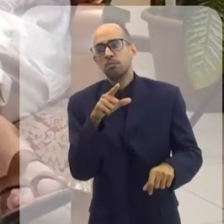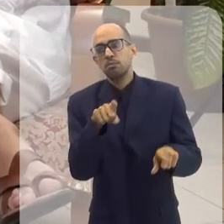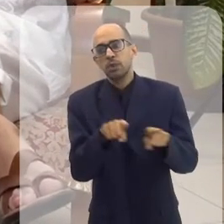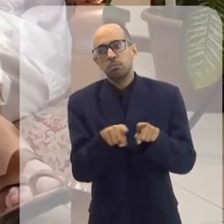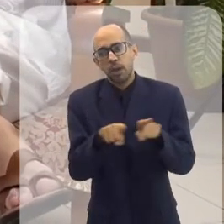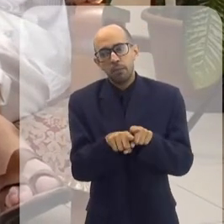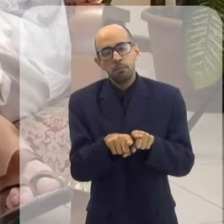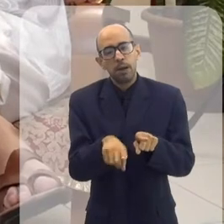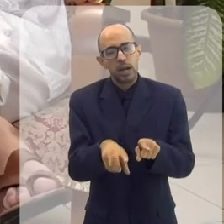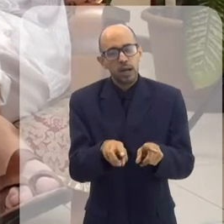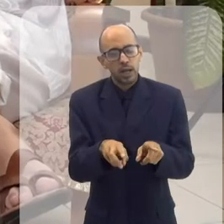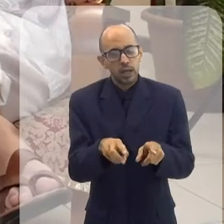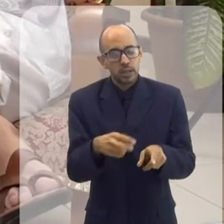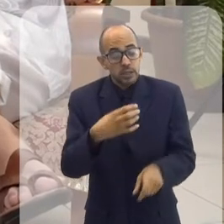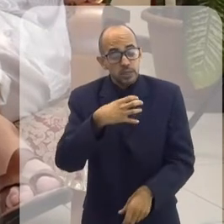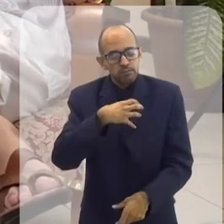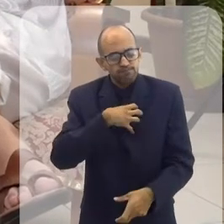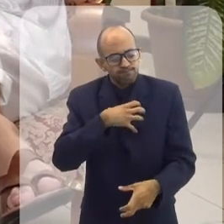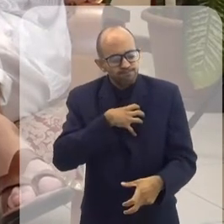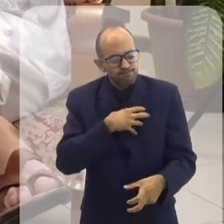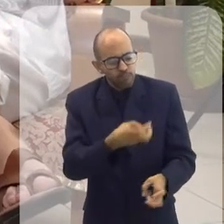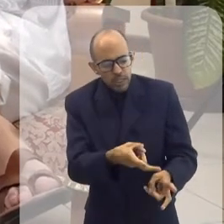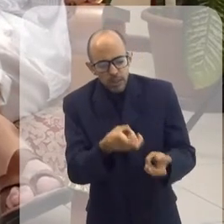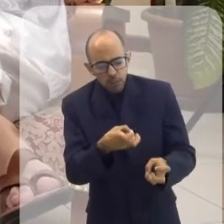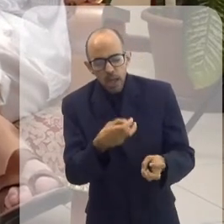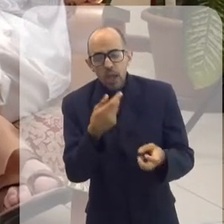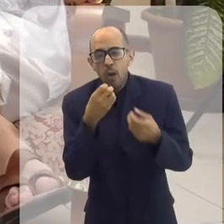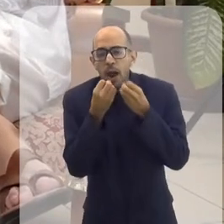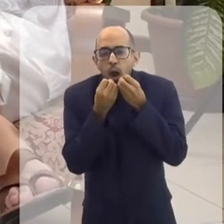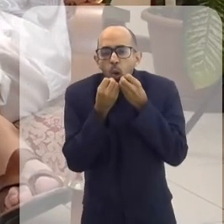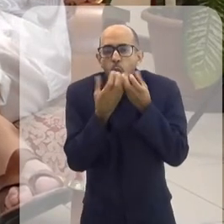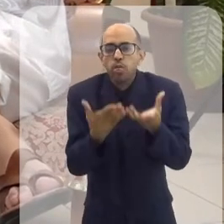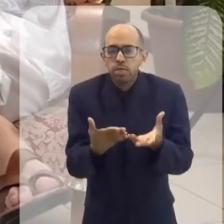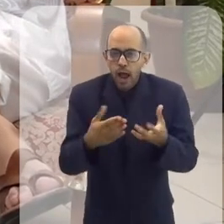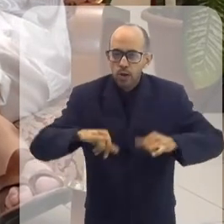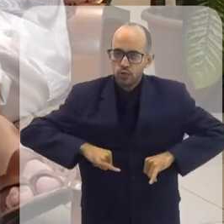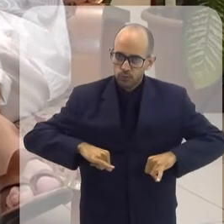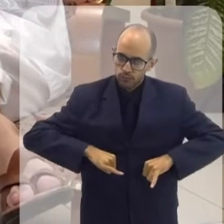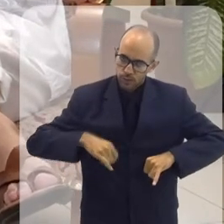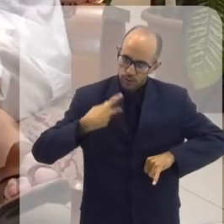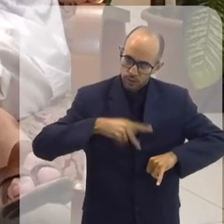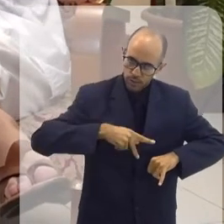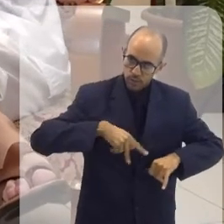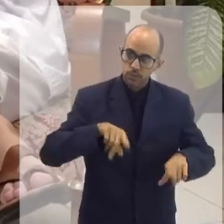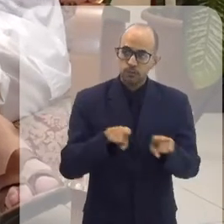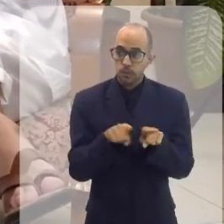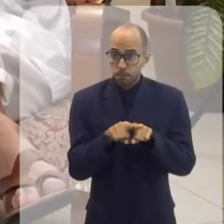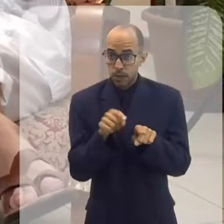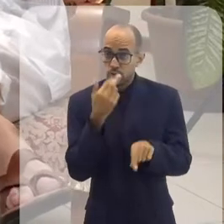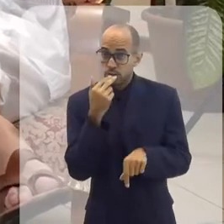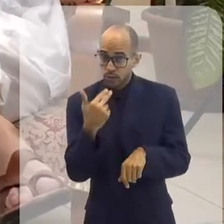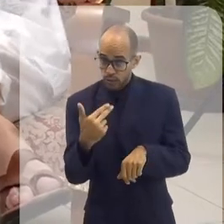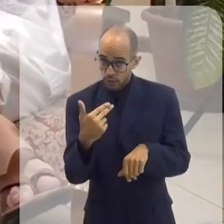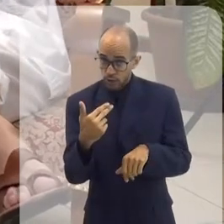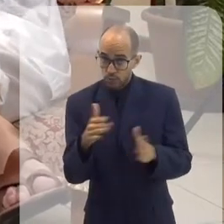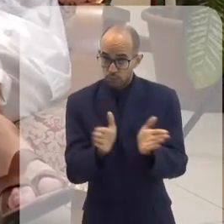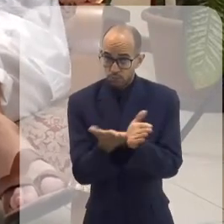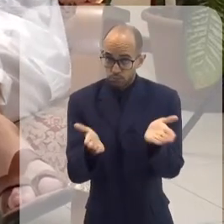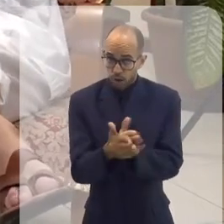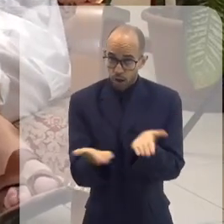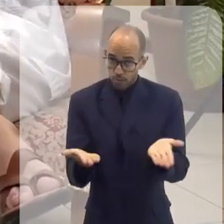outro ouvidas nas suas dores os estrangeiros pobres